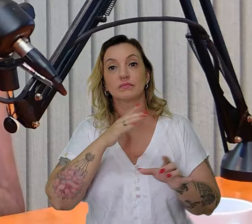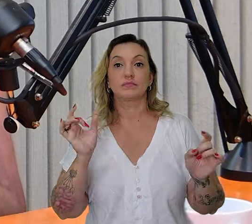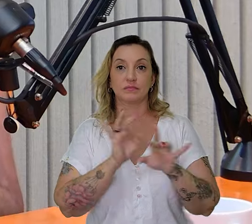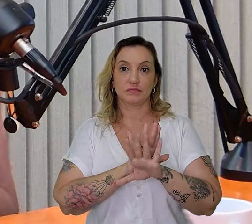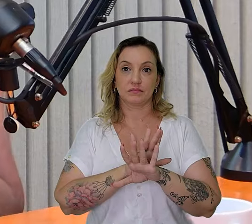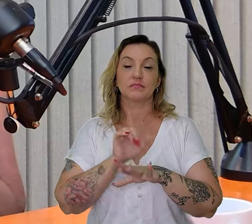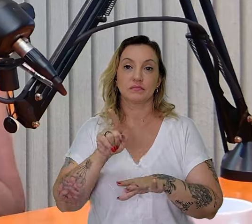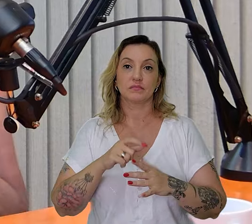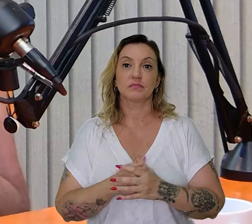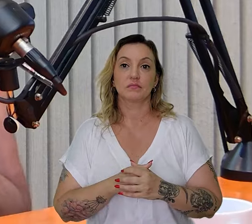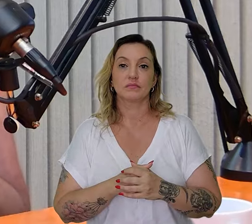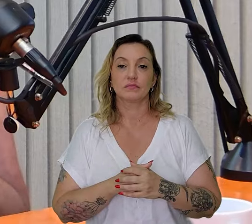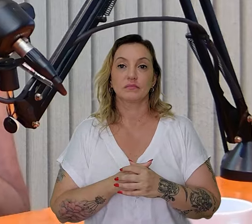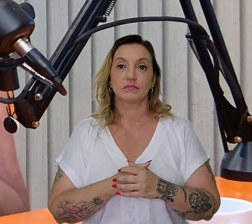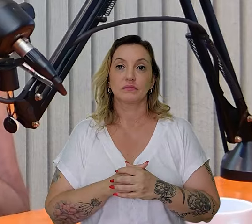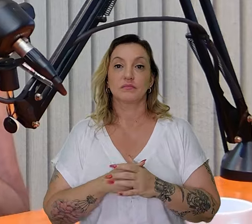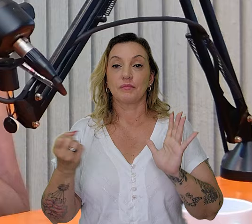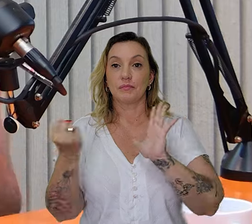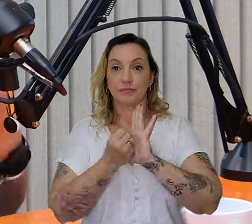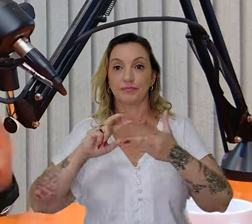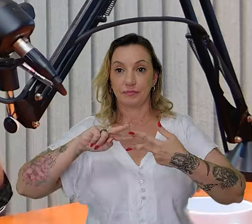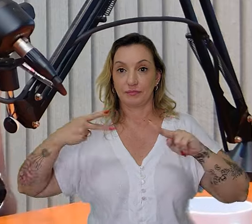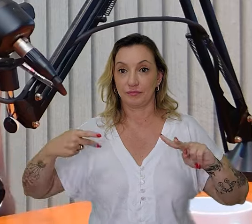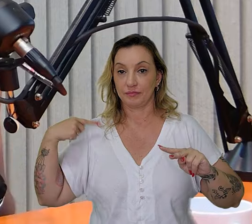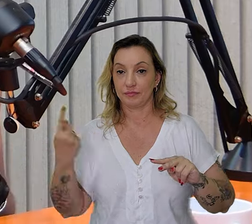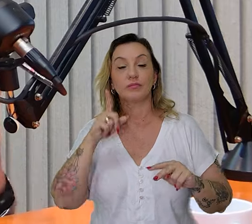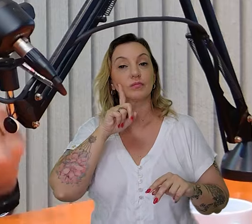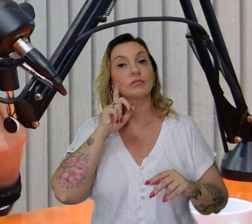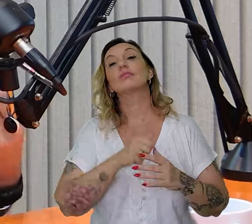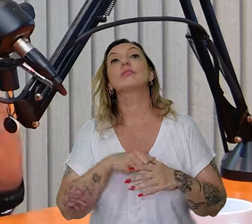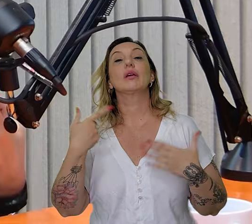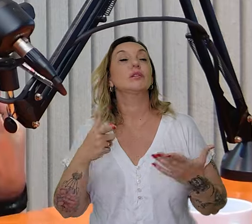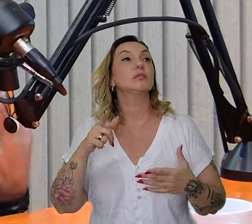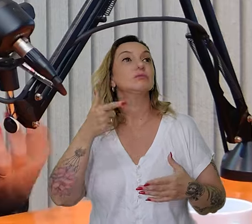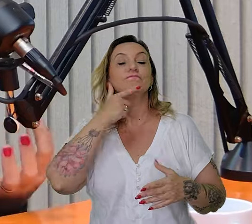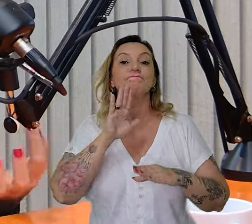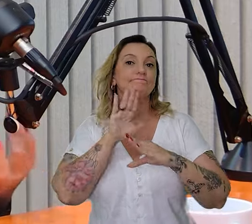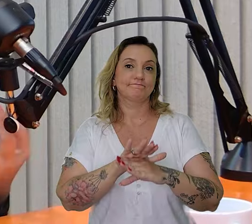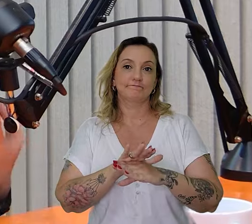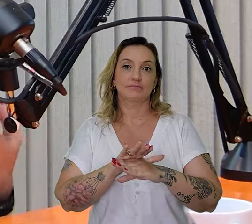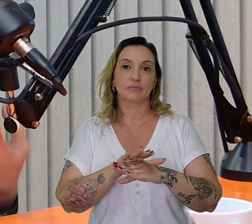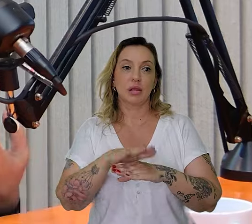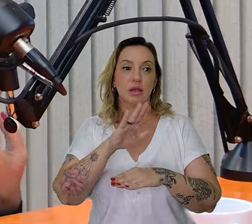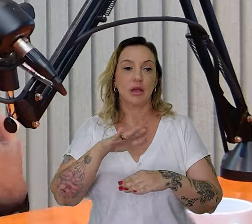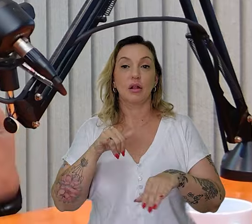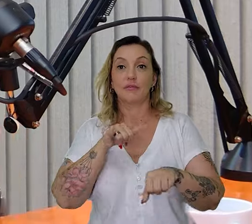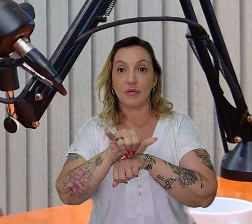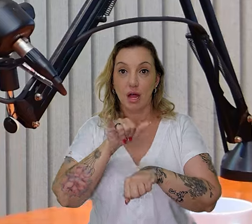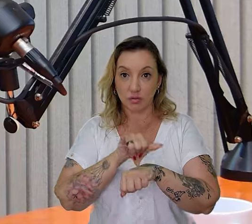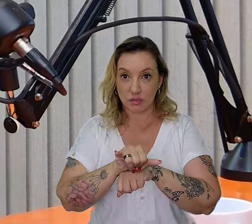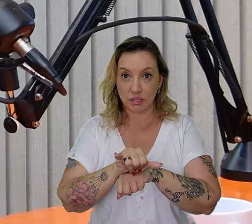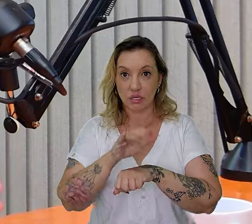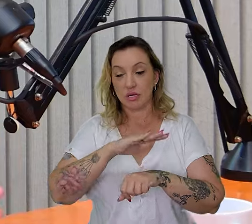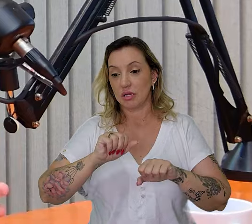DNA quando que eh a gente não consegue ajudar quando o aluno falta quando o aluno não se dedica quando ele